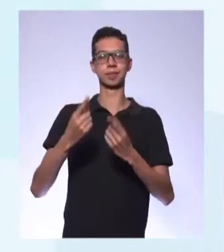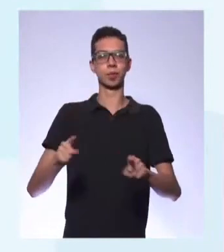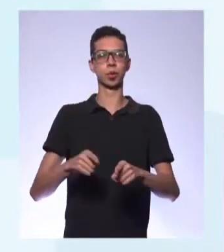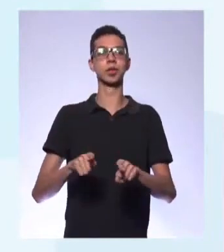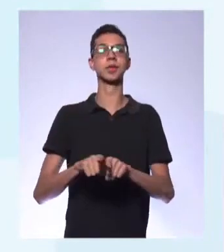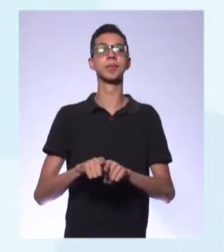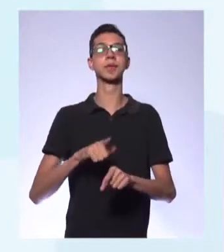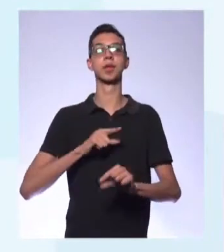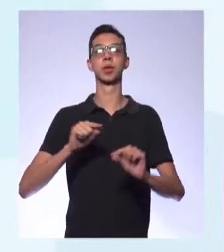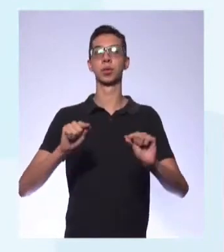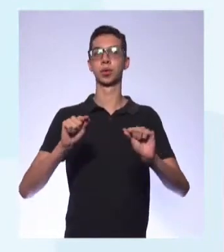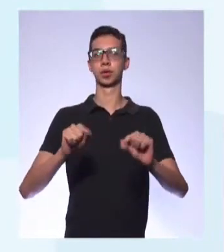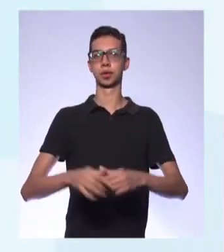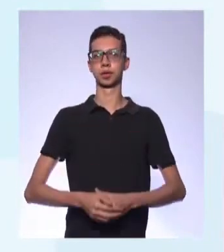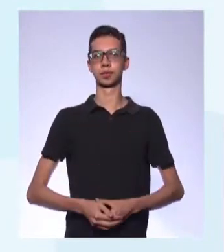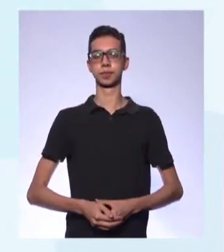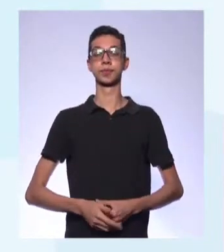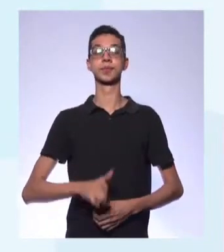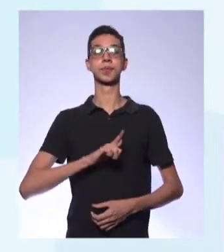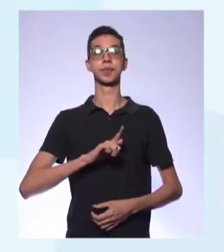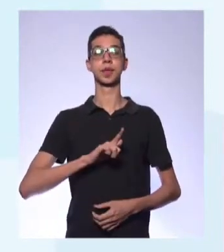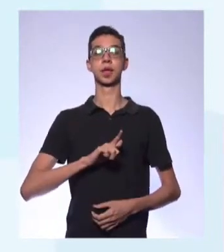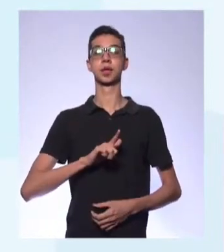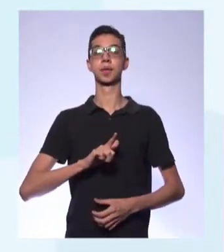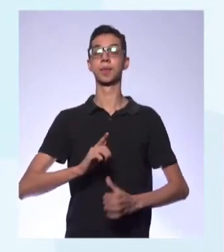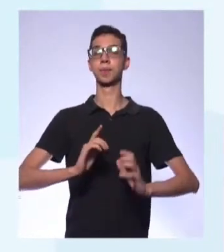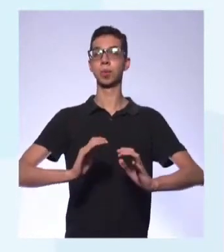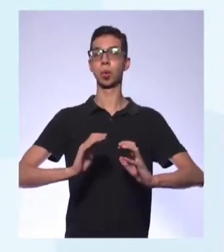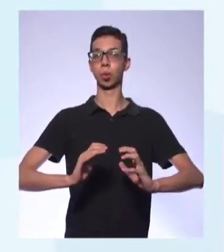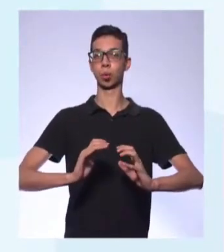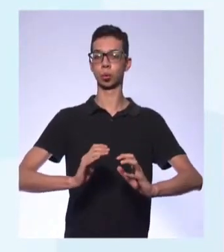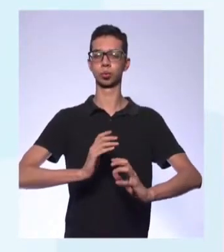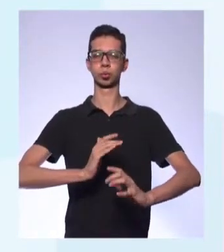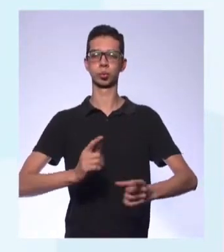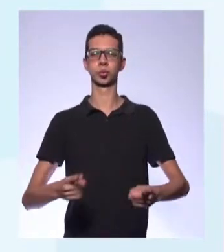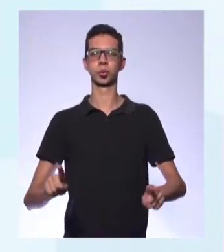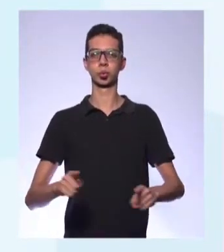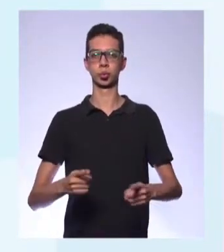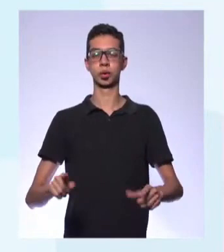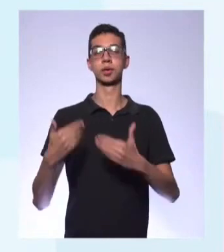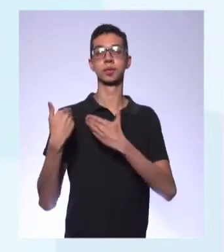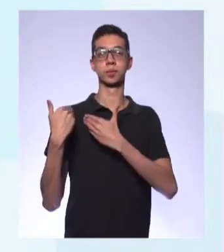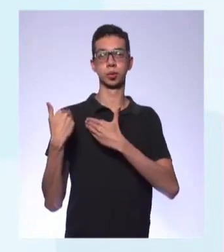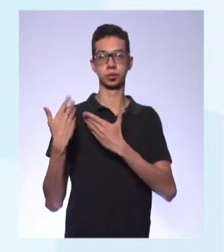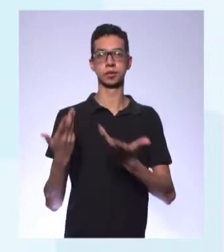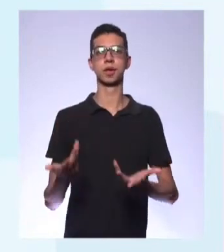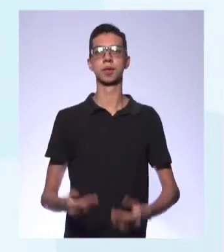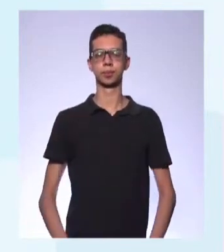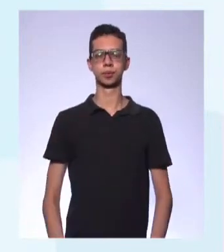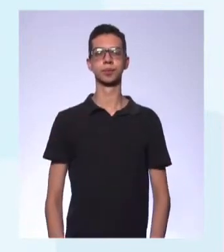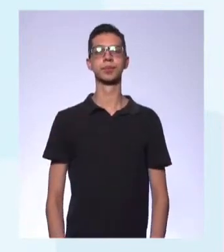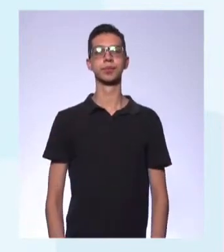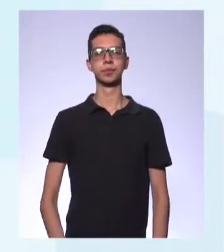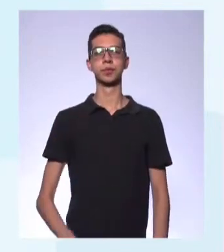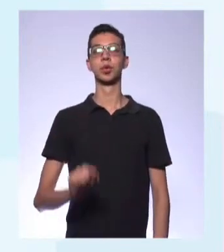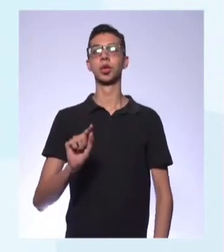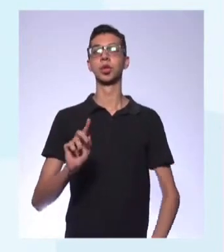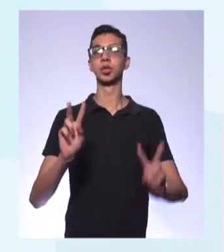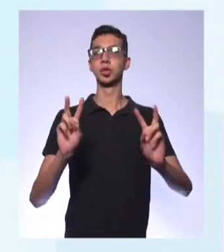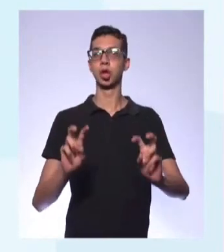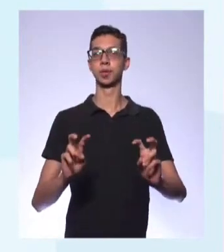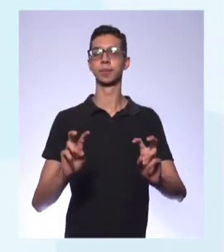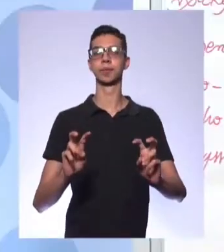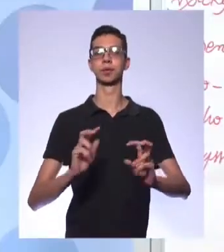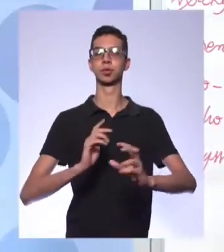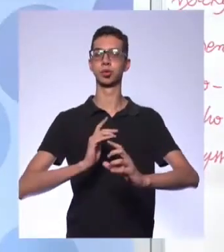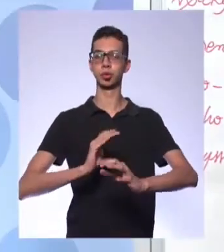aí os instrumentistas, né, os músicos de instrumento, que são responsáveis por tocar, né, pela execução aí da parte instrumental